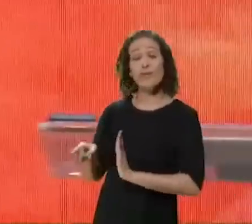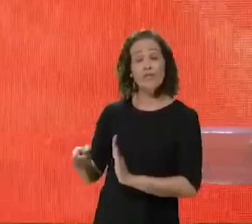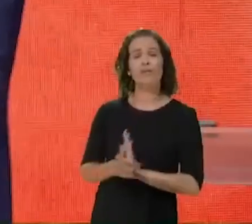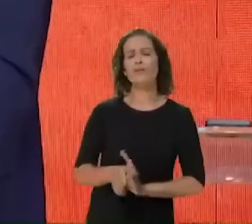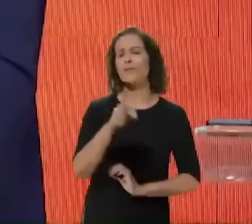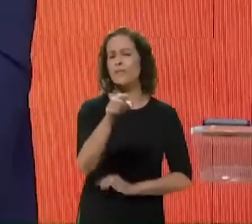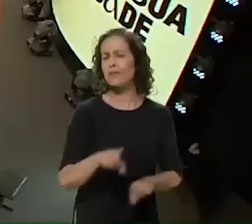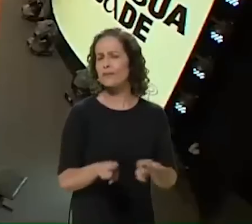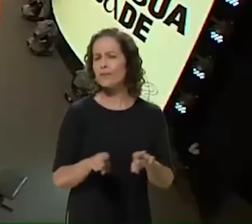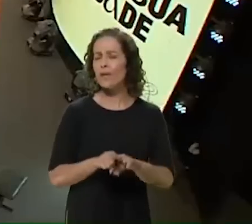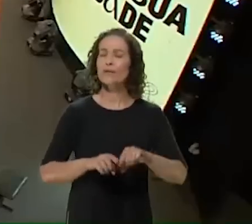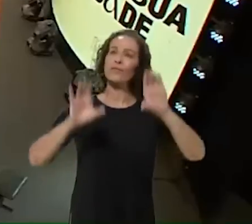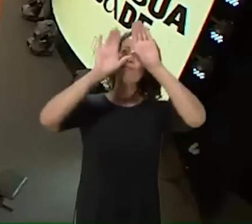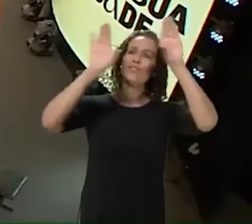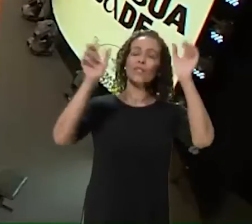dia.